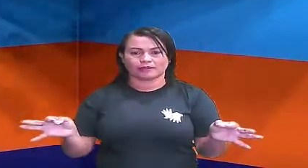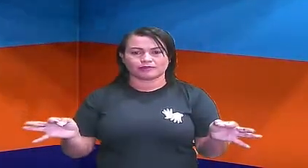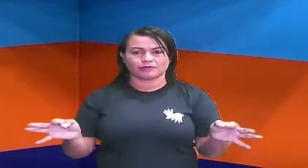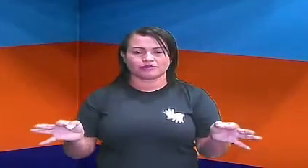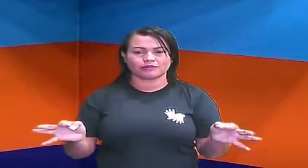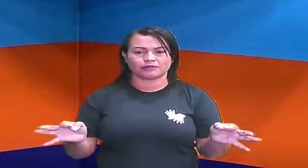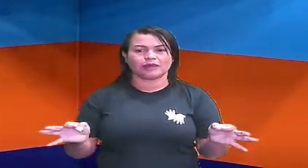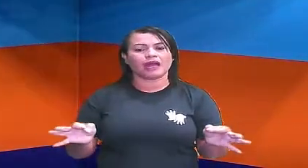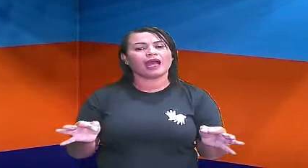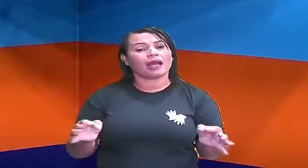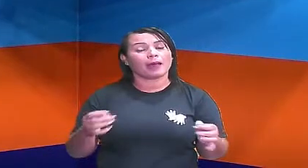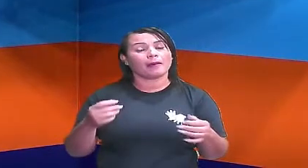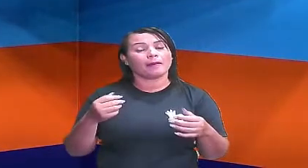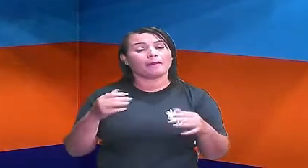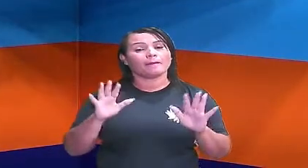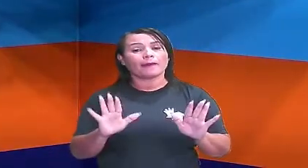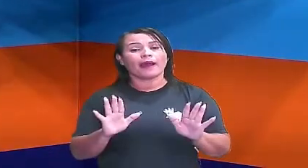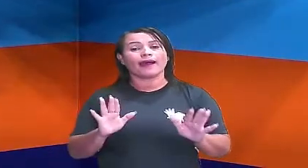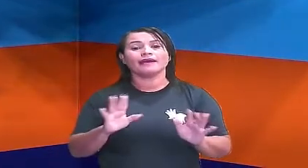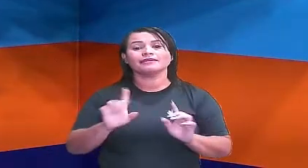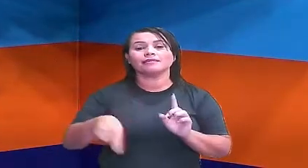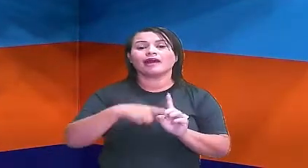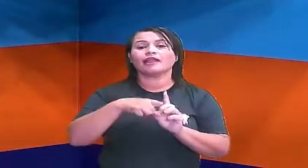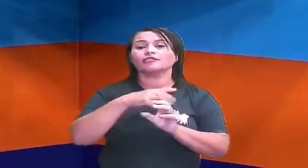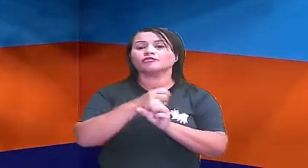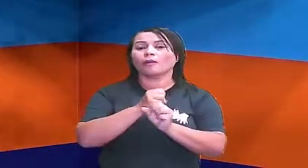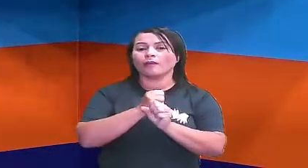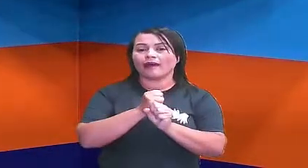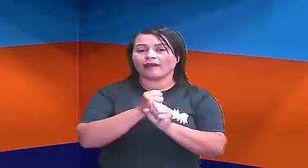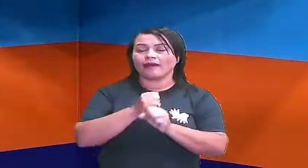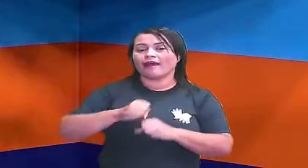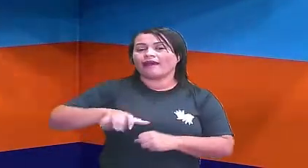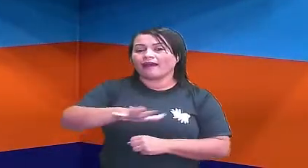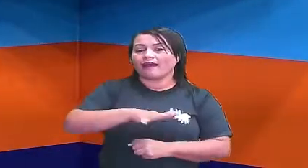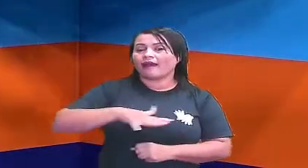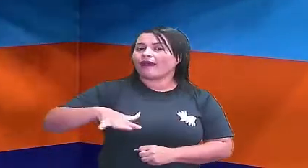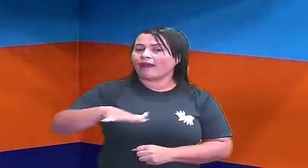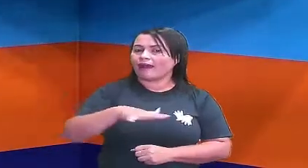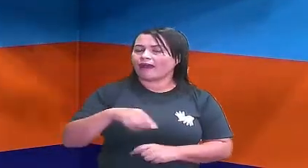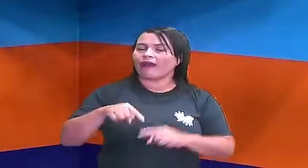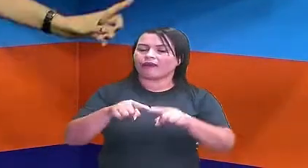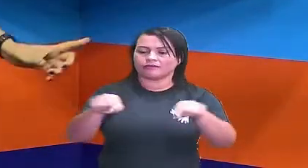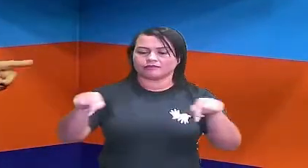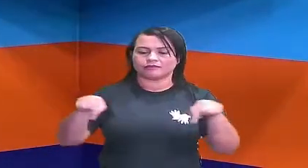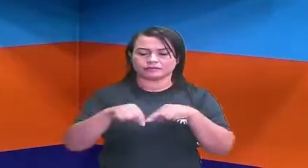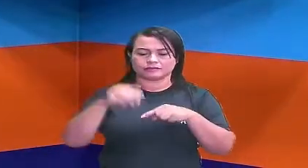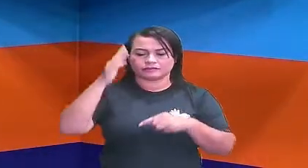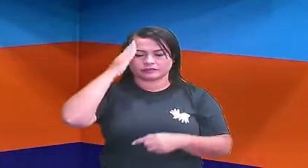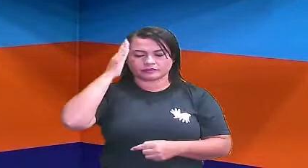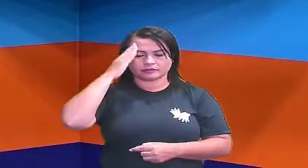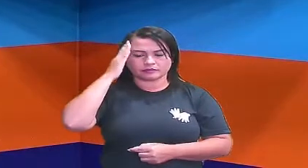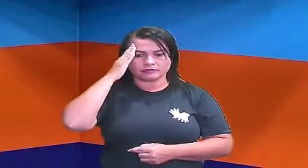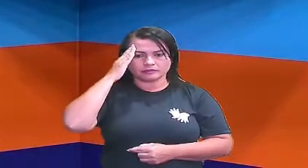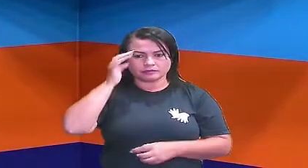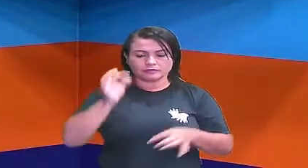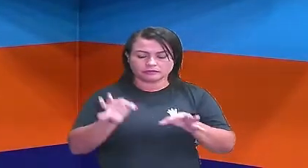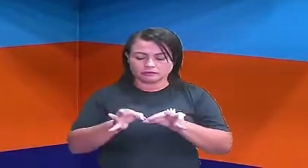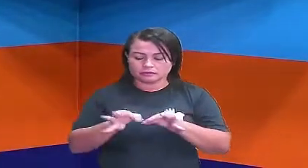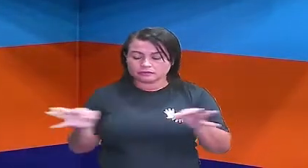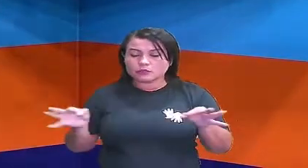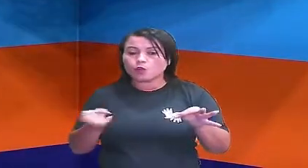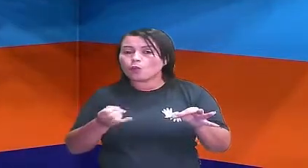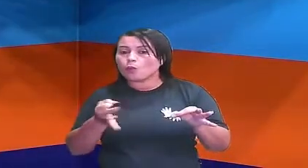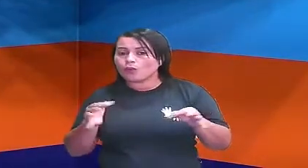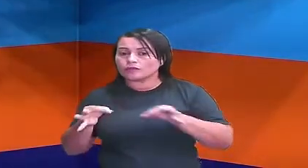calcular a área, eu preciso saber a medida desse comprimento e a altura, né, desta